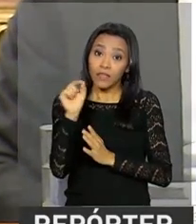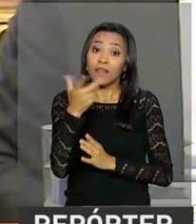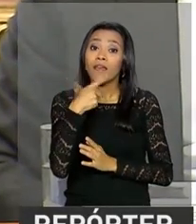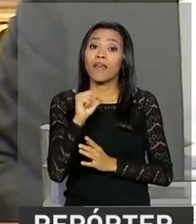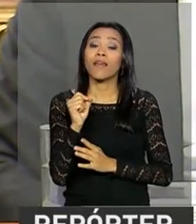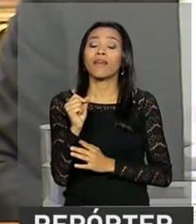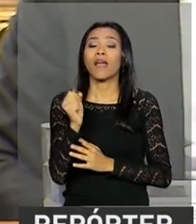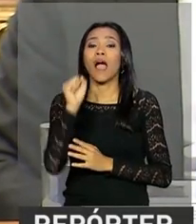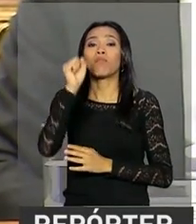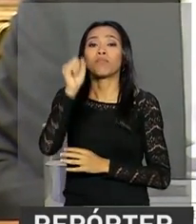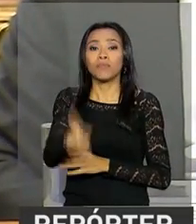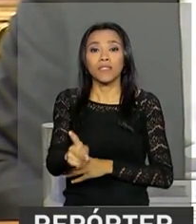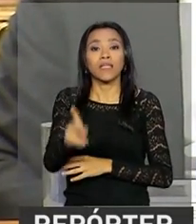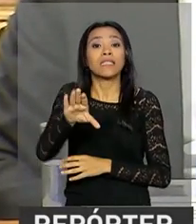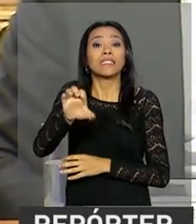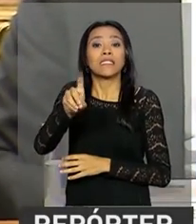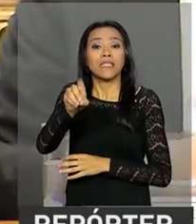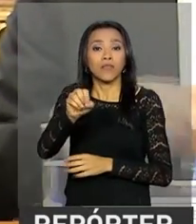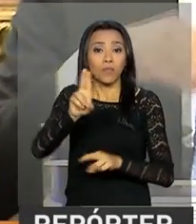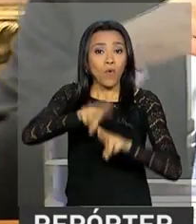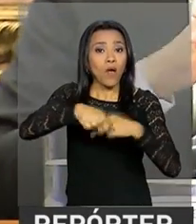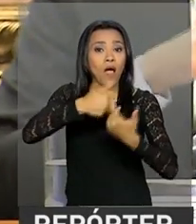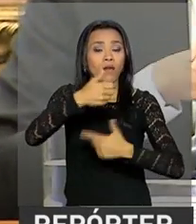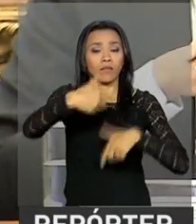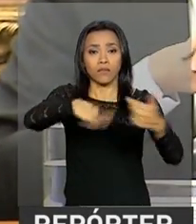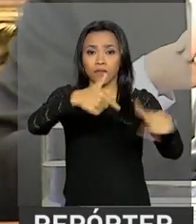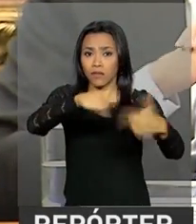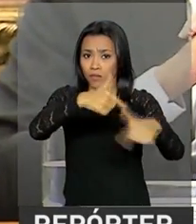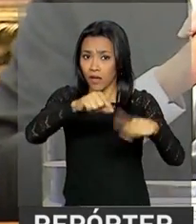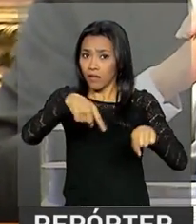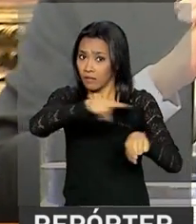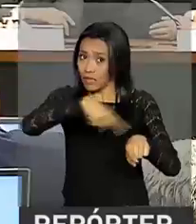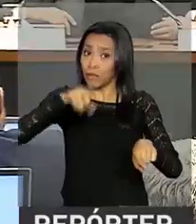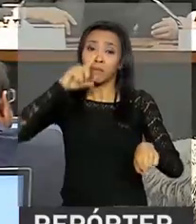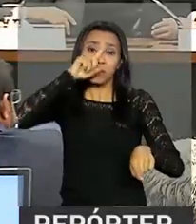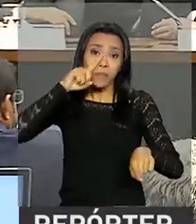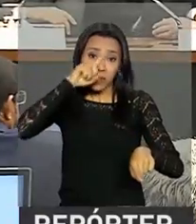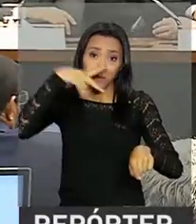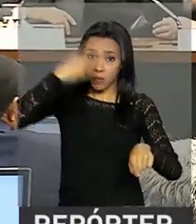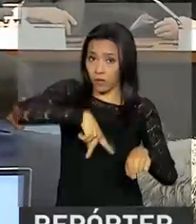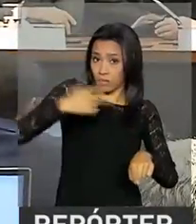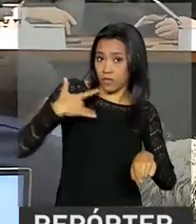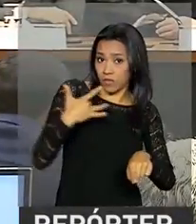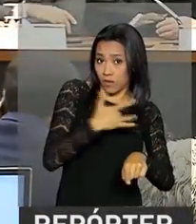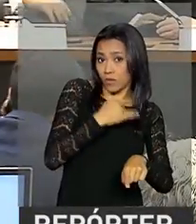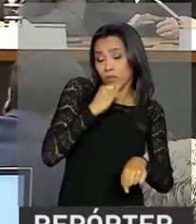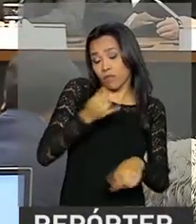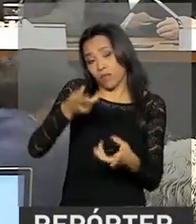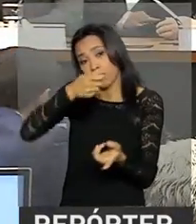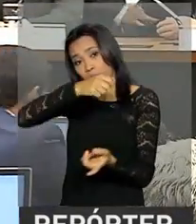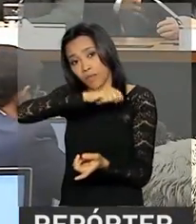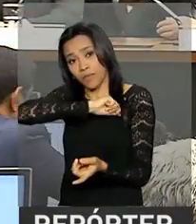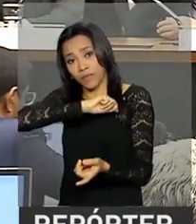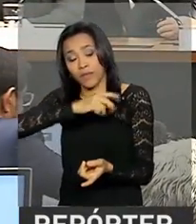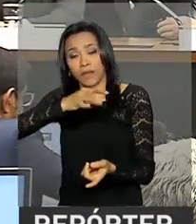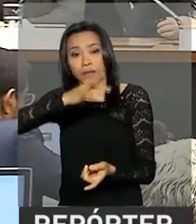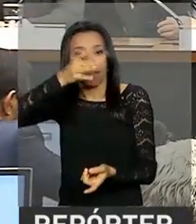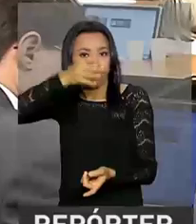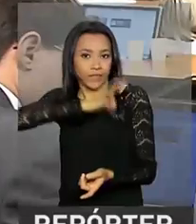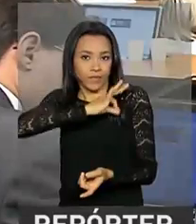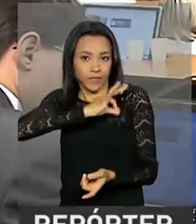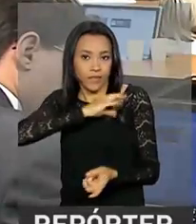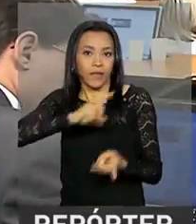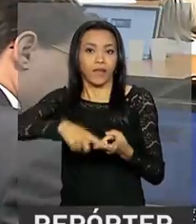do exercício de uma atividade que possa provocar acidentes de trabalho, como é o caso de policiais e bombeiros